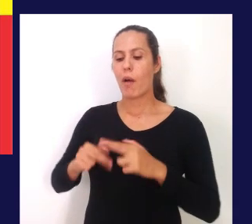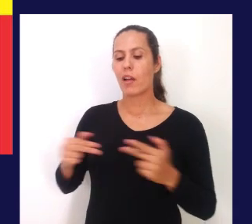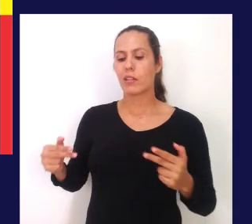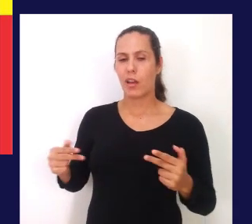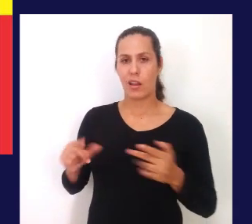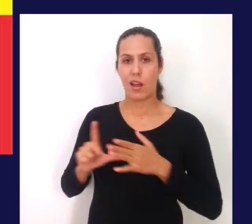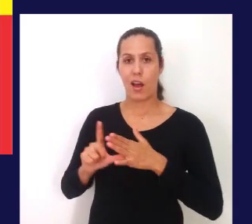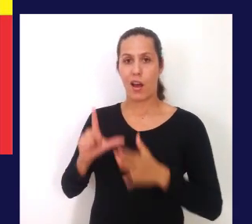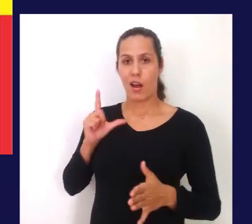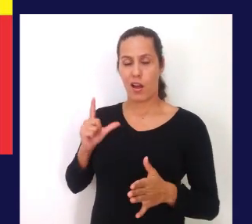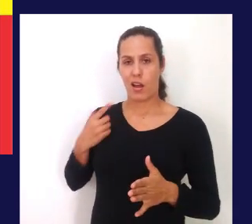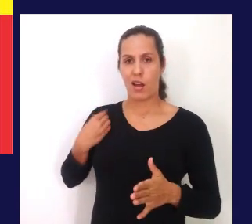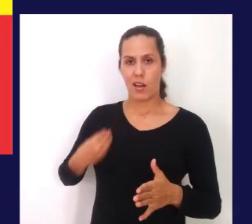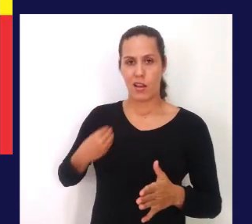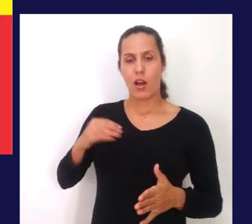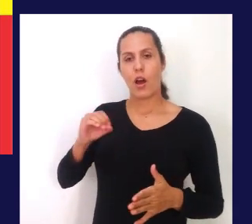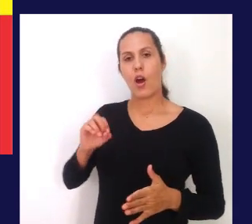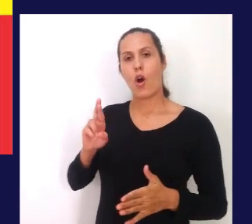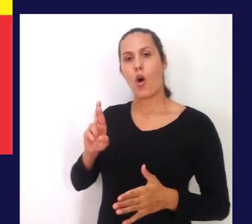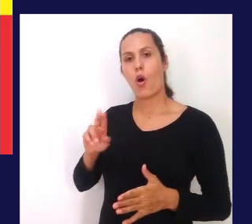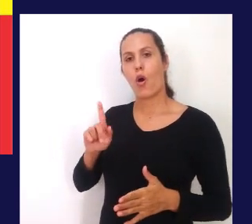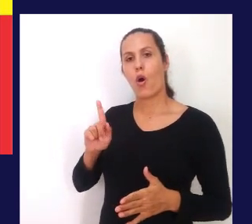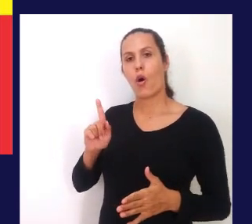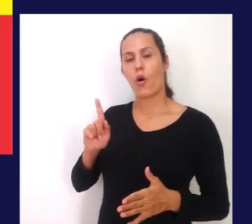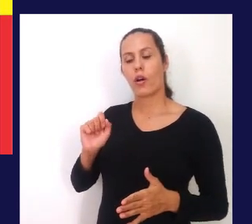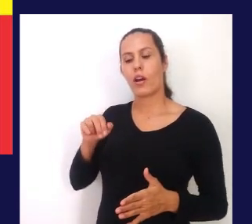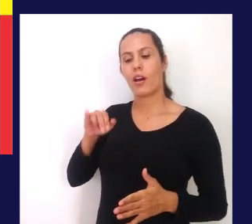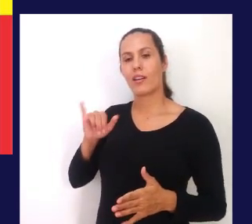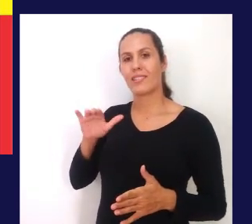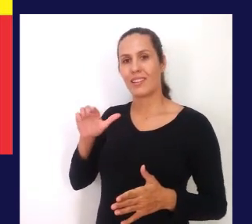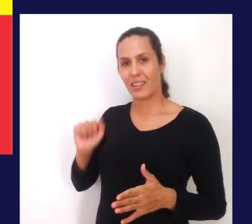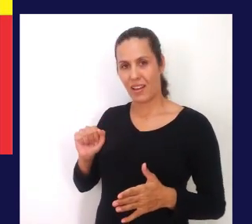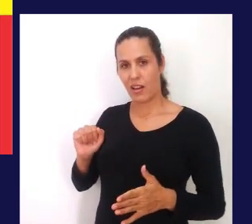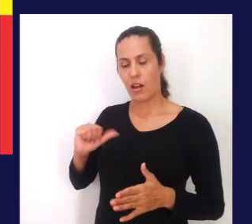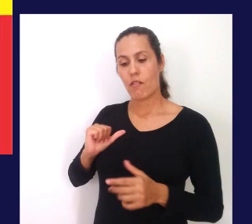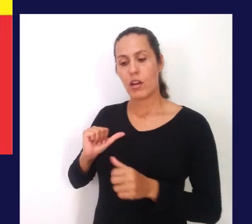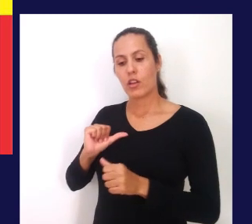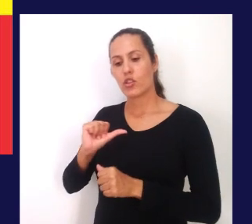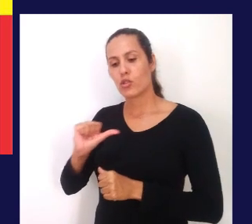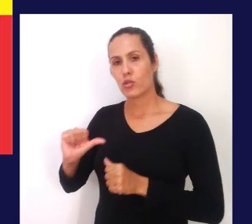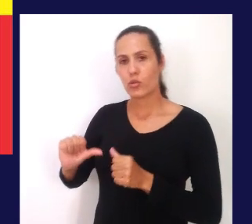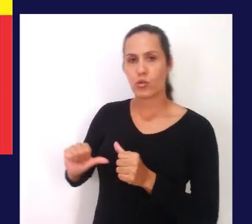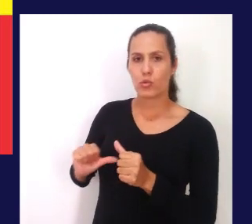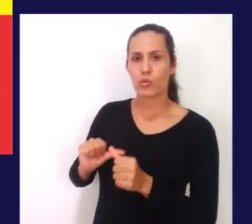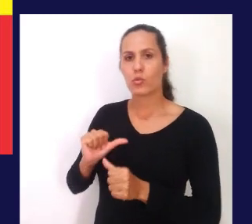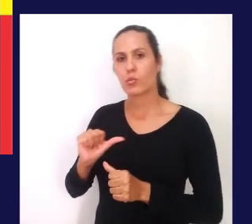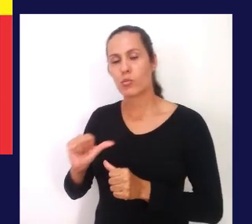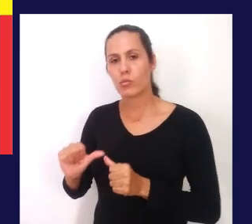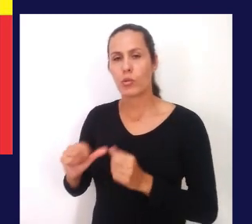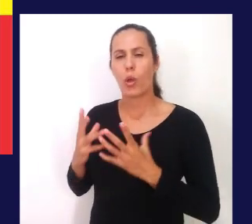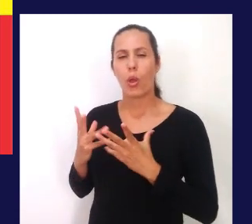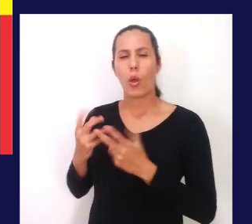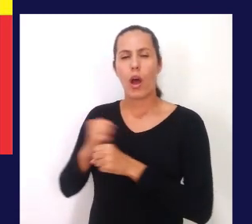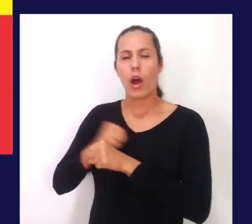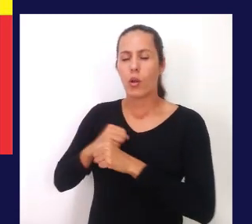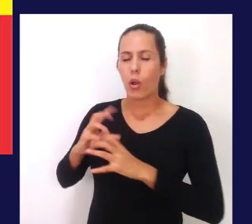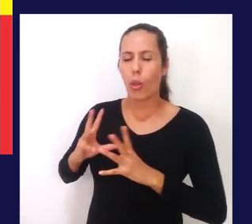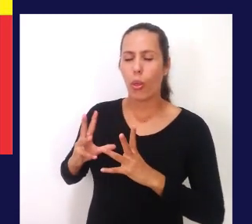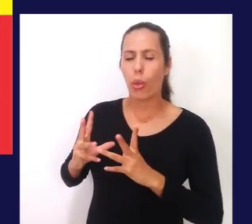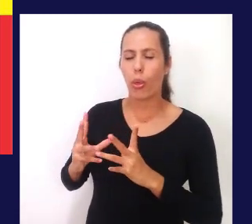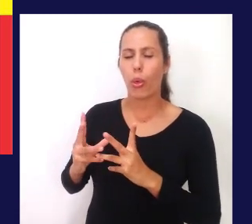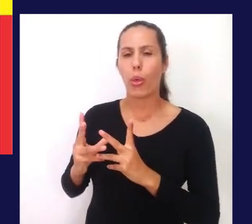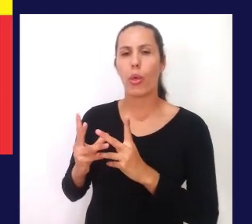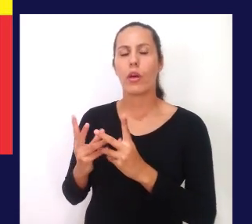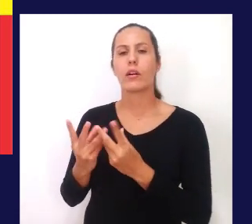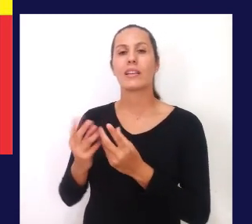sedimentos, acontece a substituição da matéria orgânica que ali existia nos restos